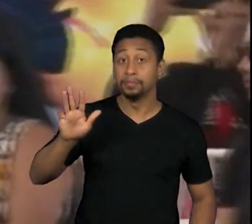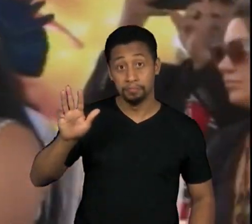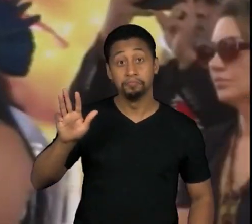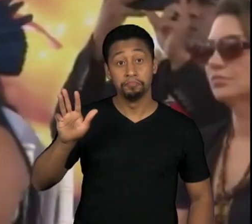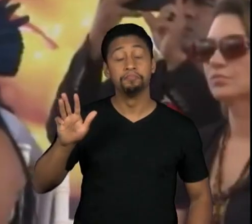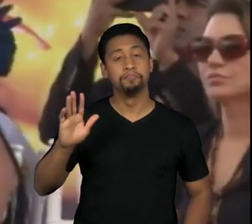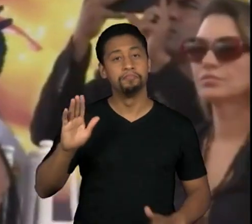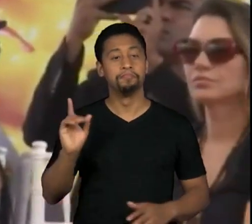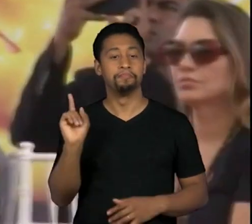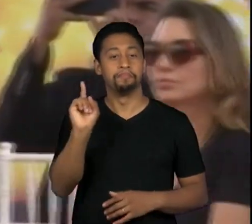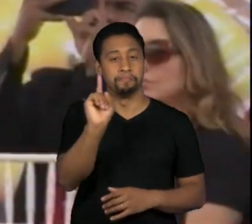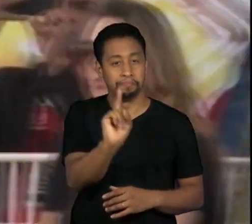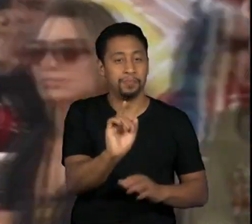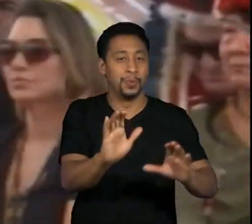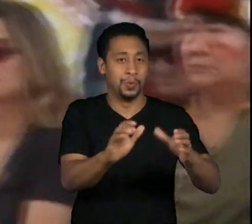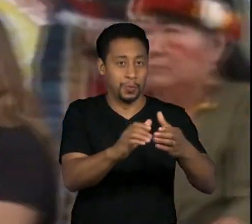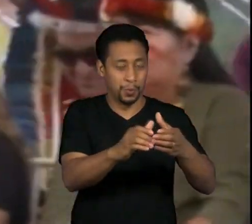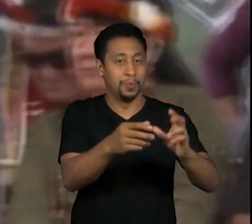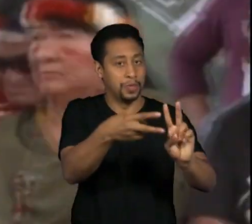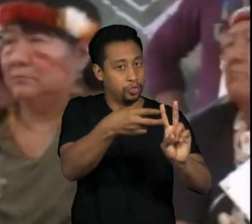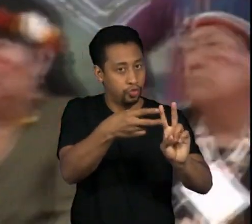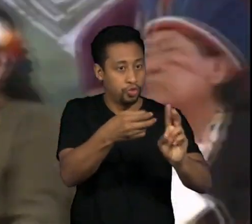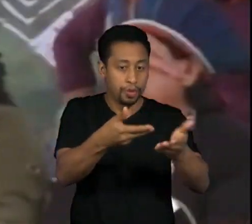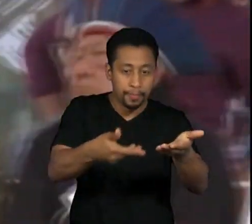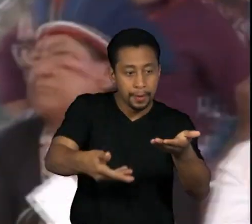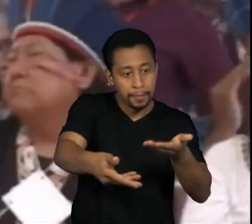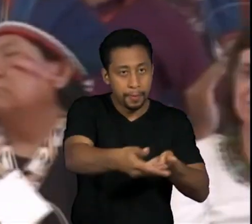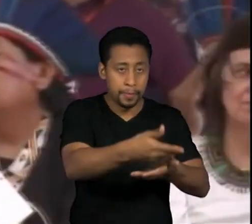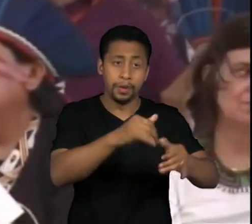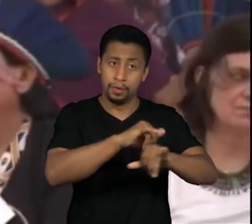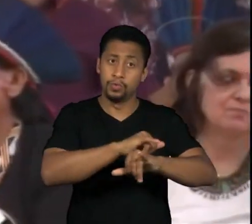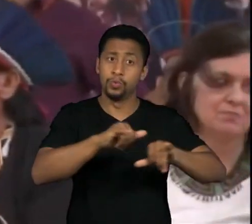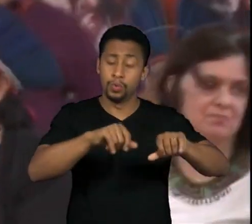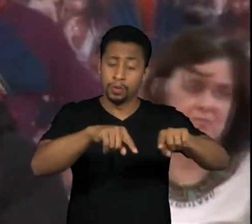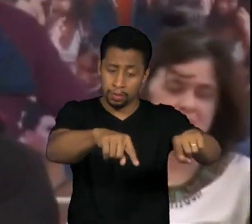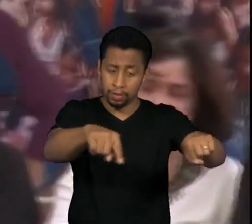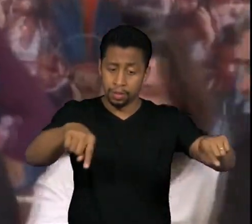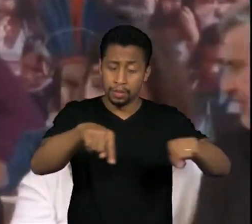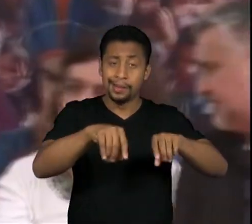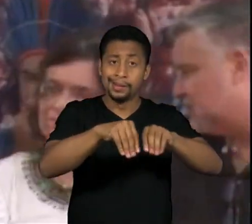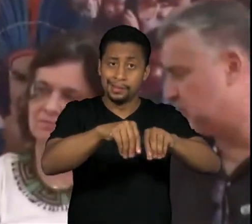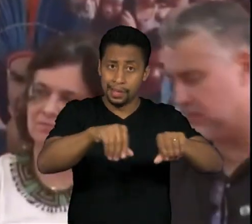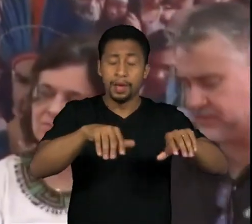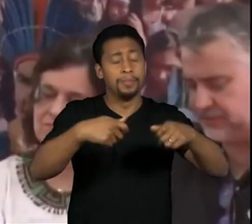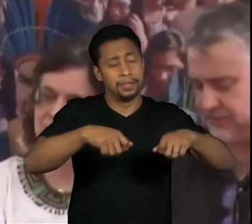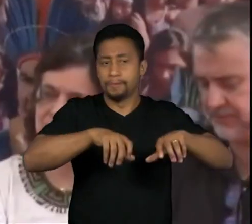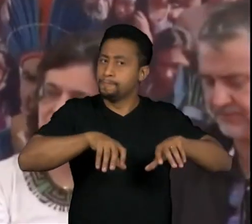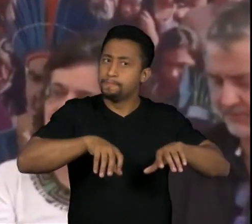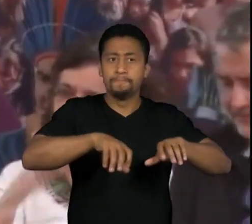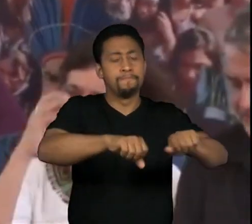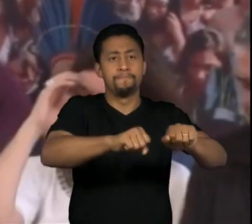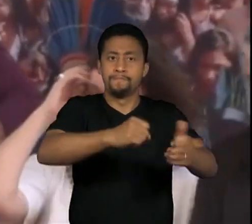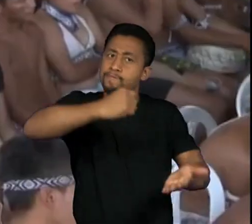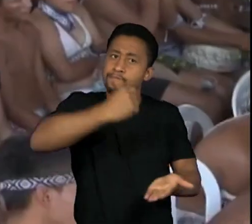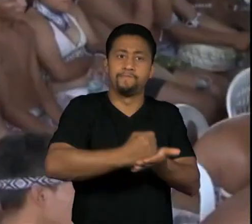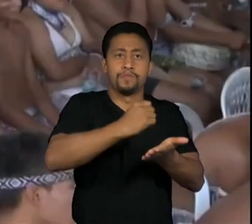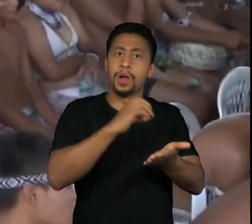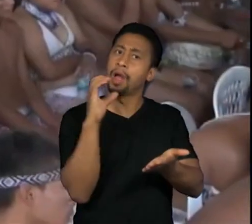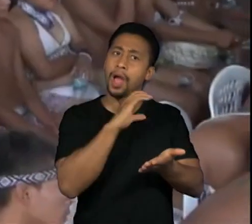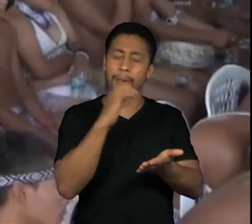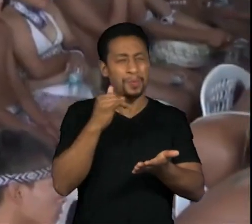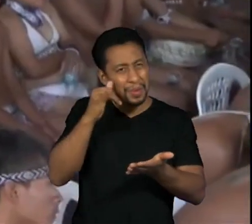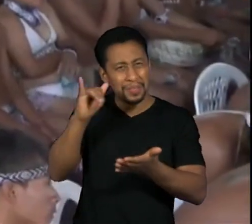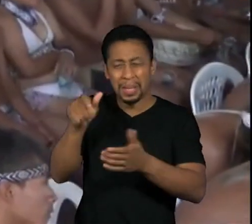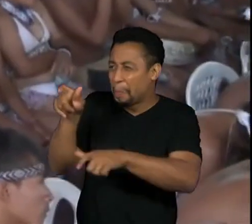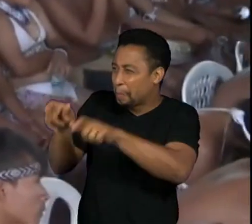Silva se reúne com indígenas e afirma que é preciso demarcar as terras antes que invasores tomem posse. Na